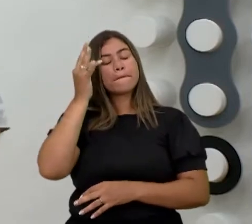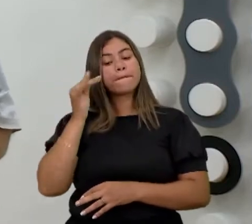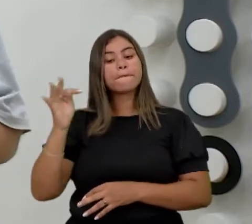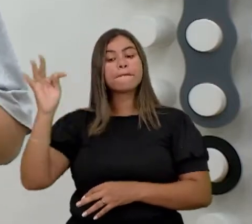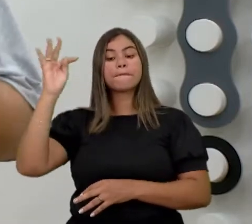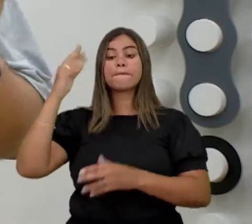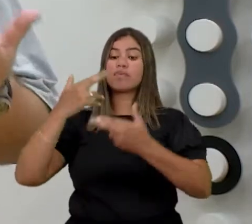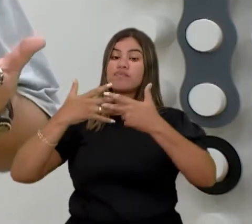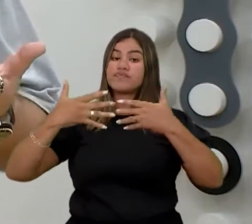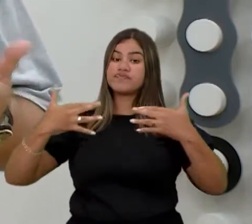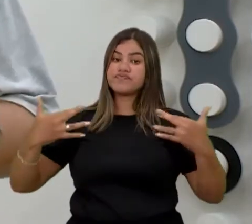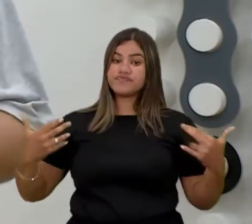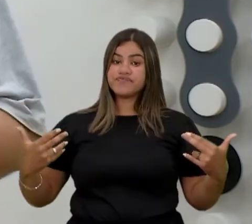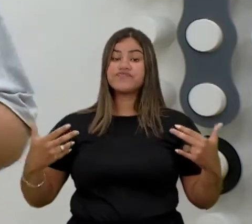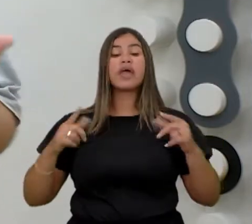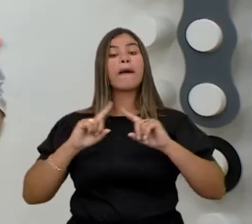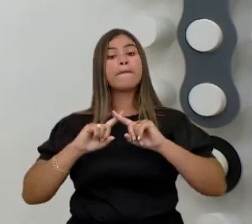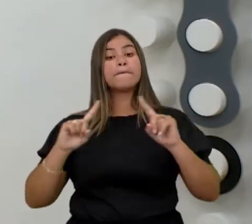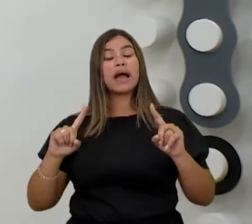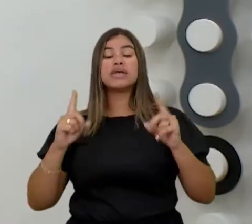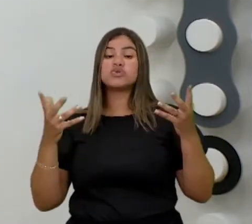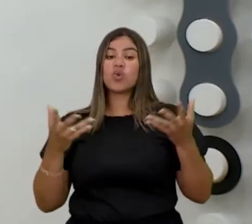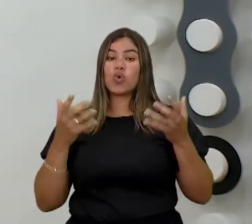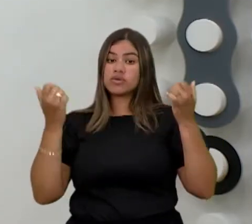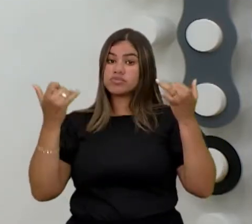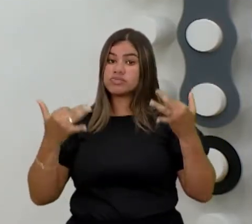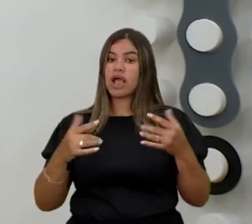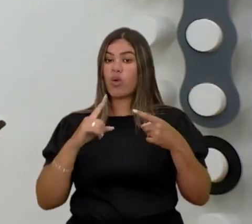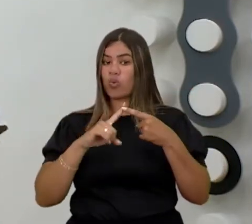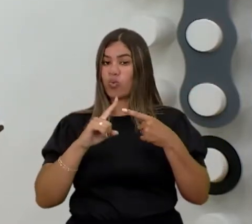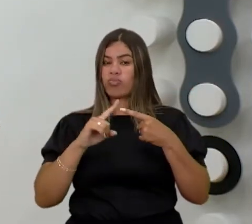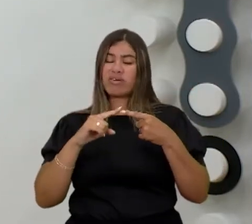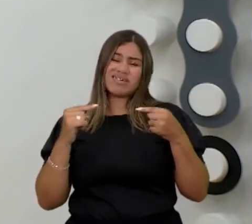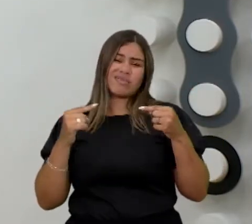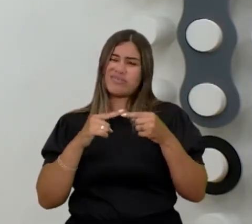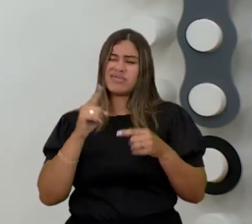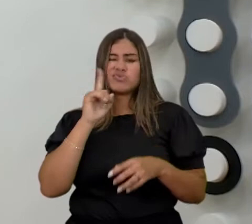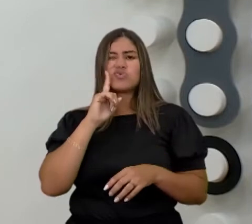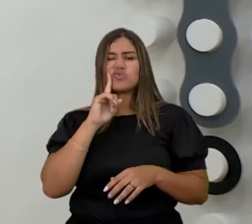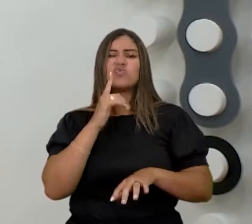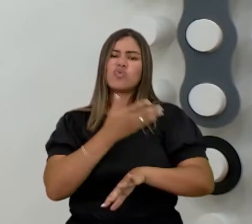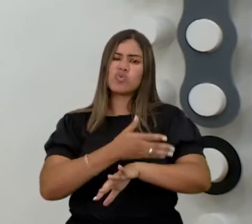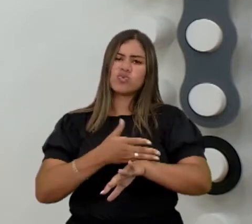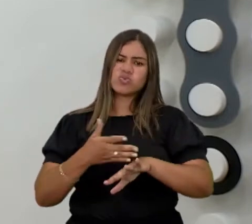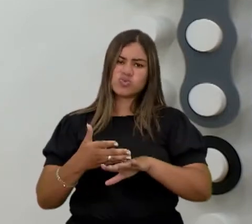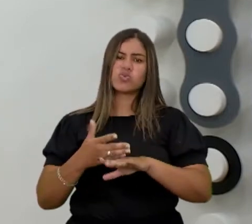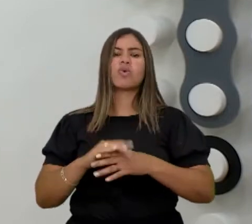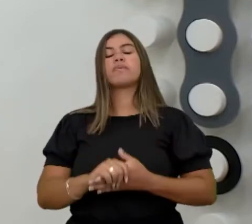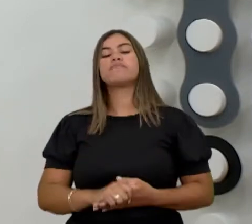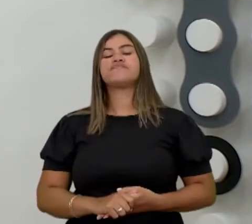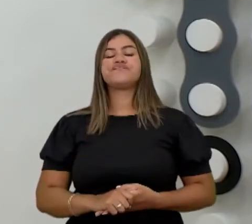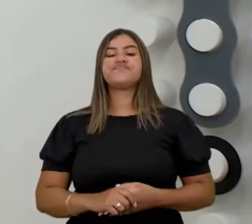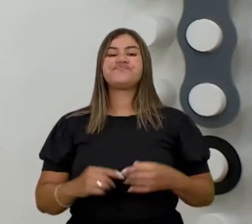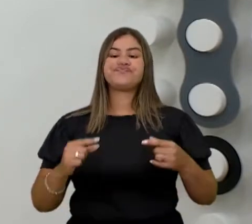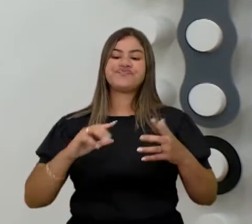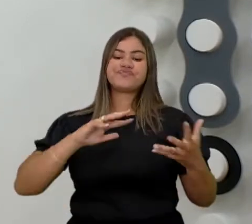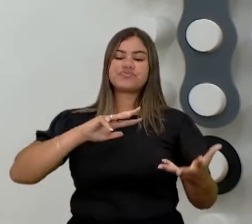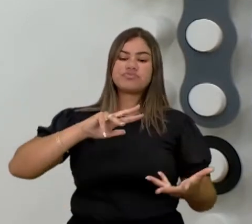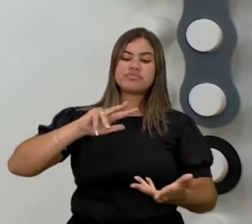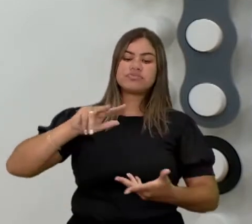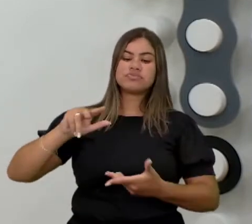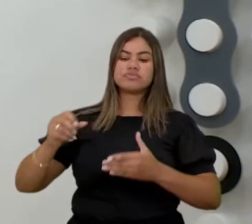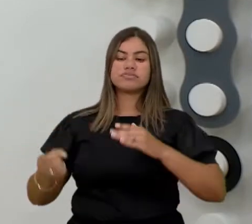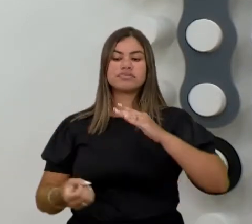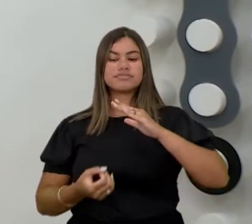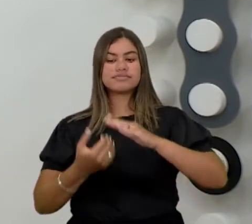mais é falada no cotidiano quando estudamos aí a questão aí do surgimento do universo, dos planetas,